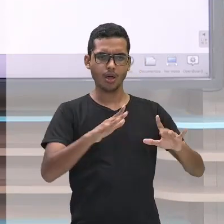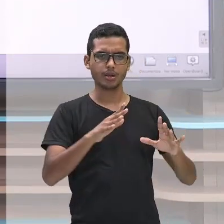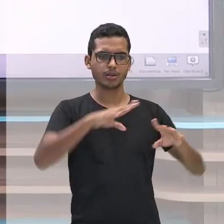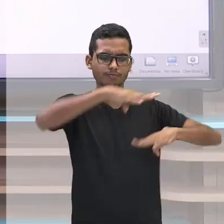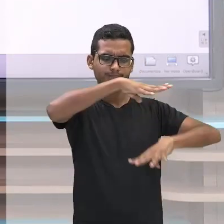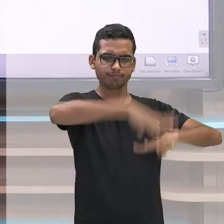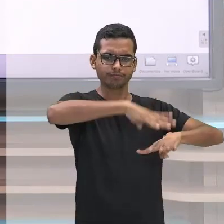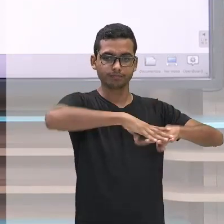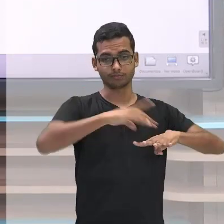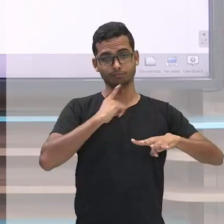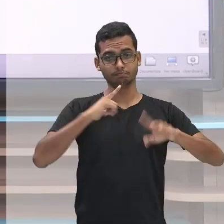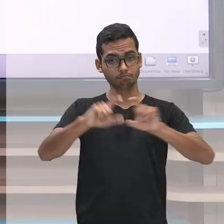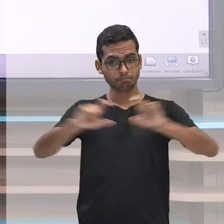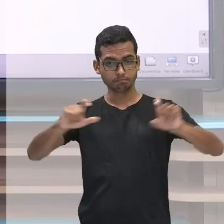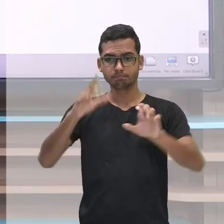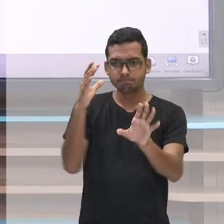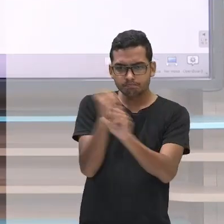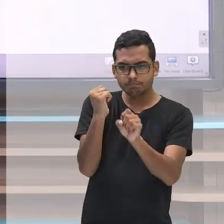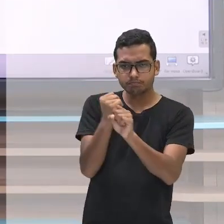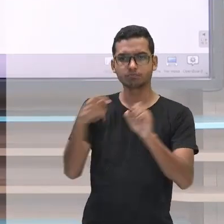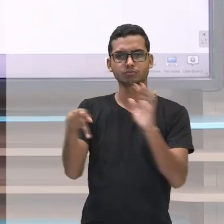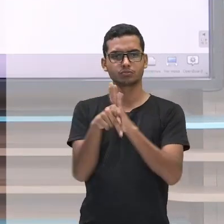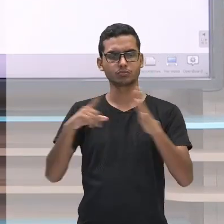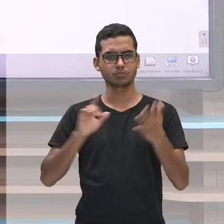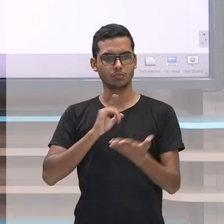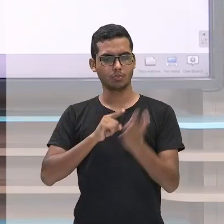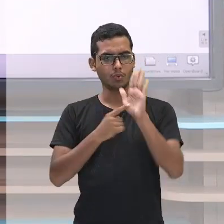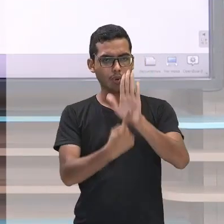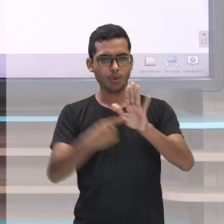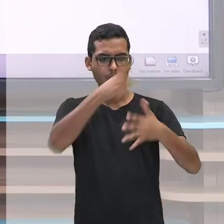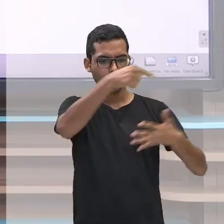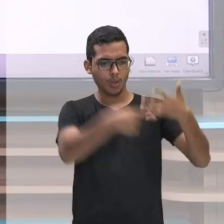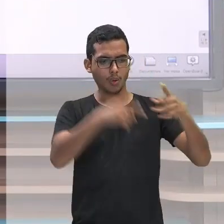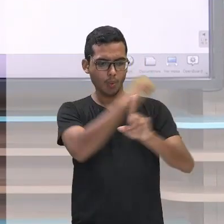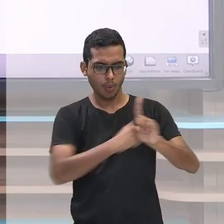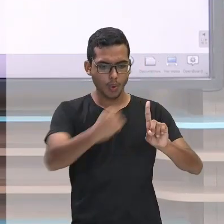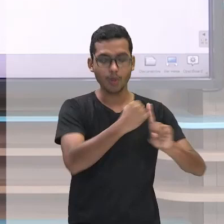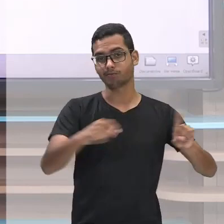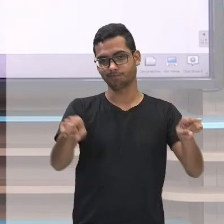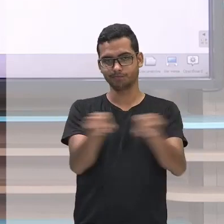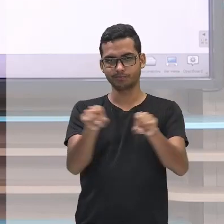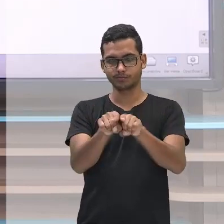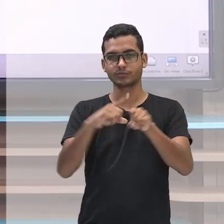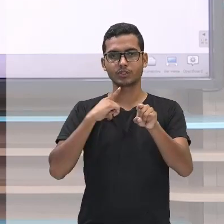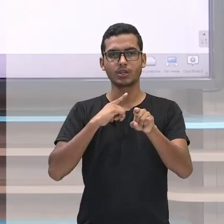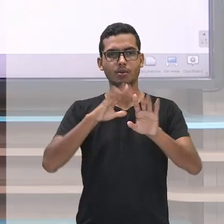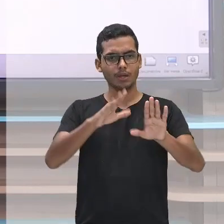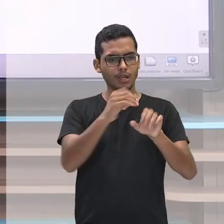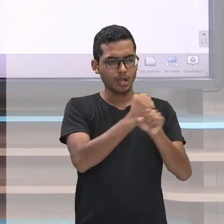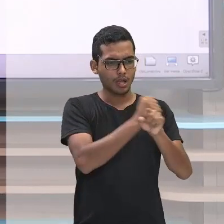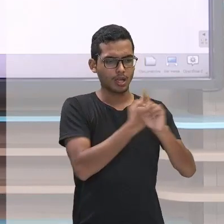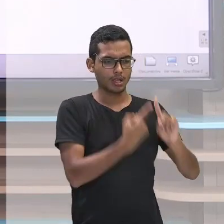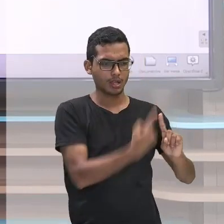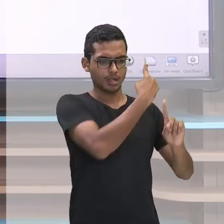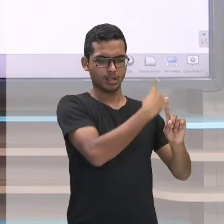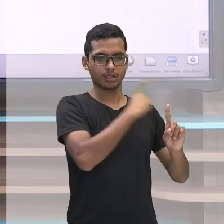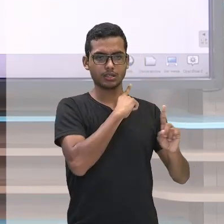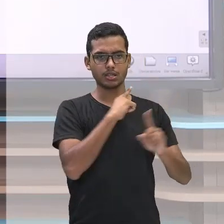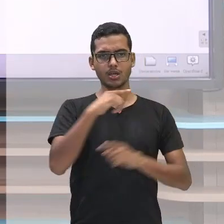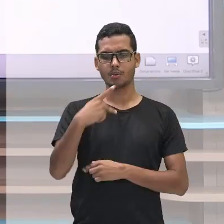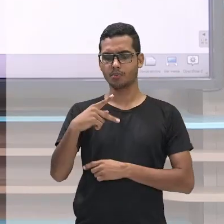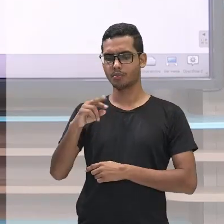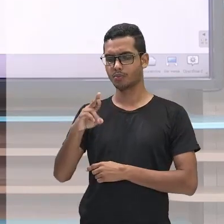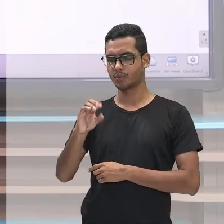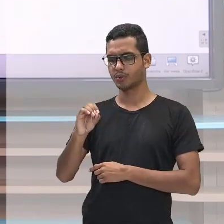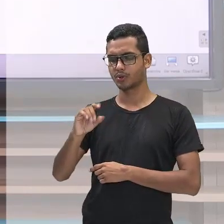cálculo com relação aos indicadores sociais, mas por muito tempo a gente tinha um tipo de progressão, a